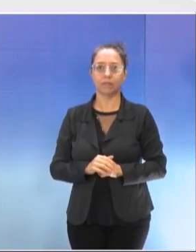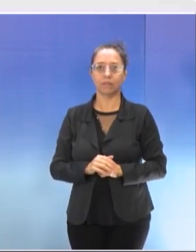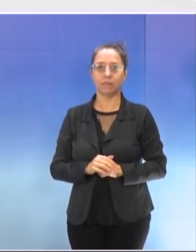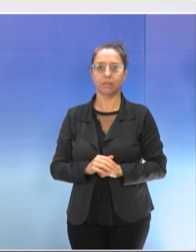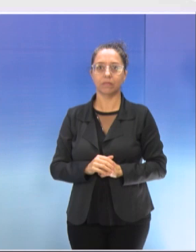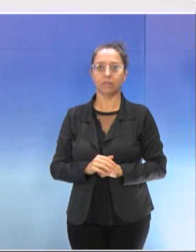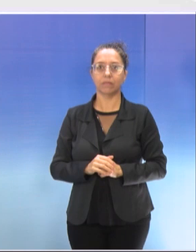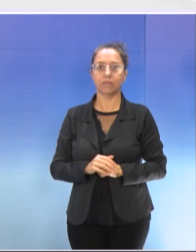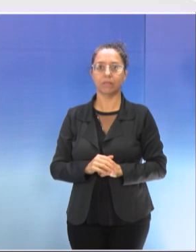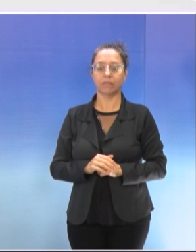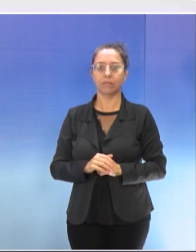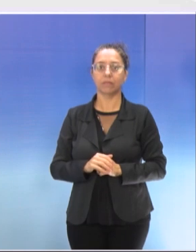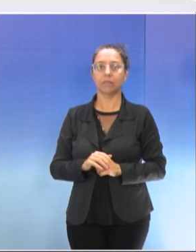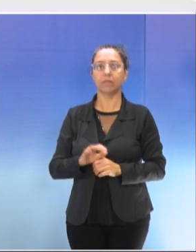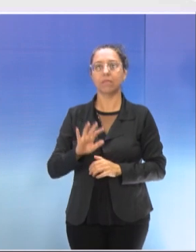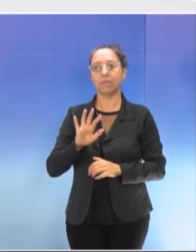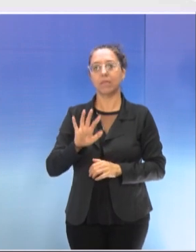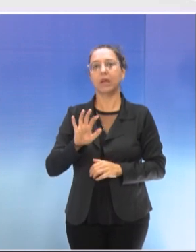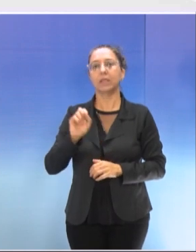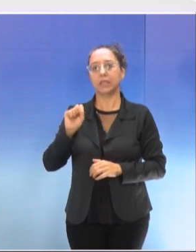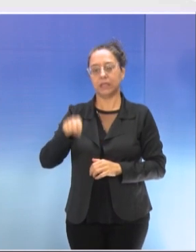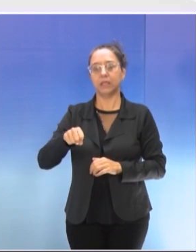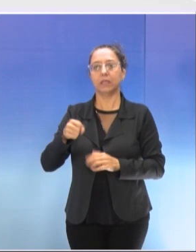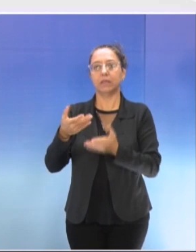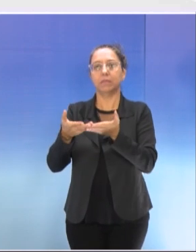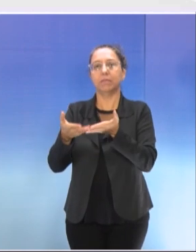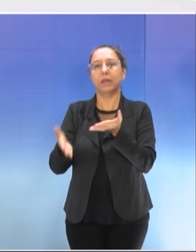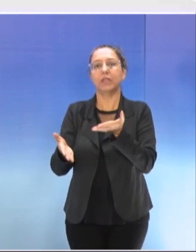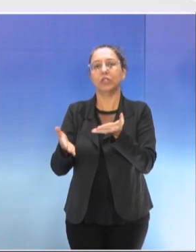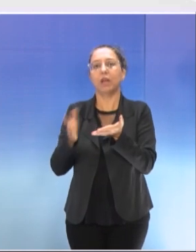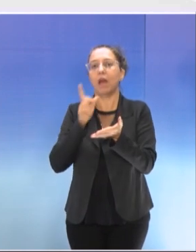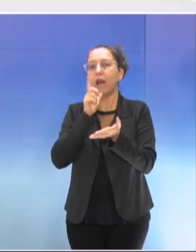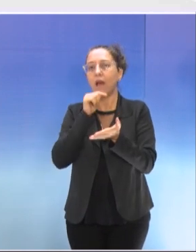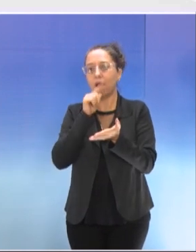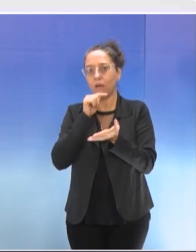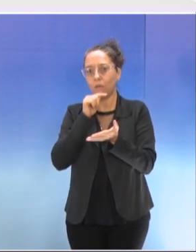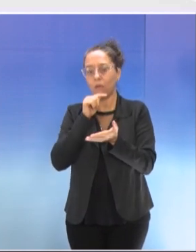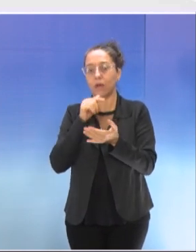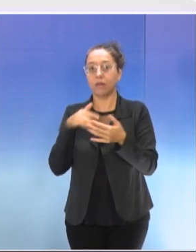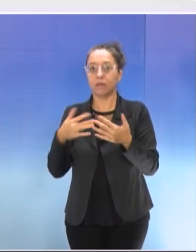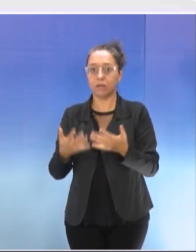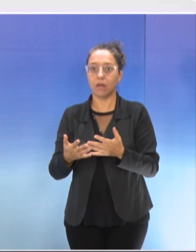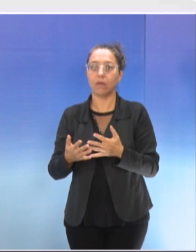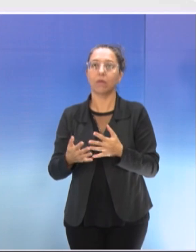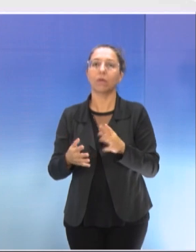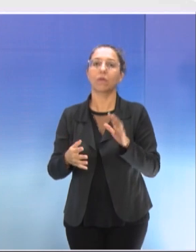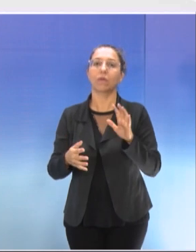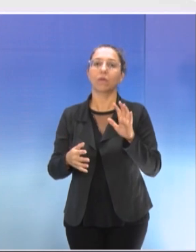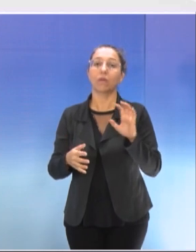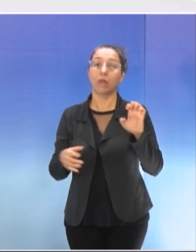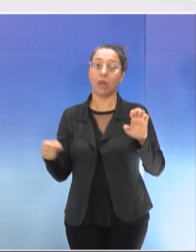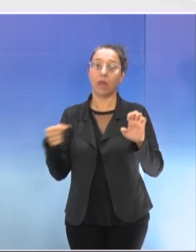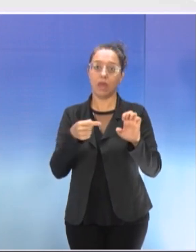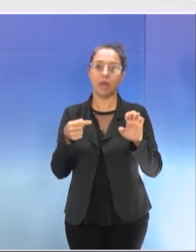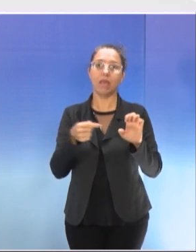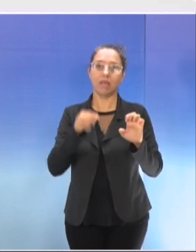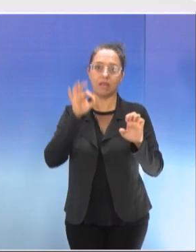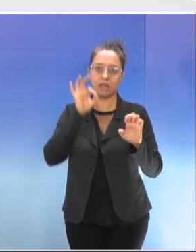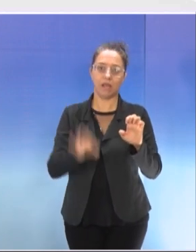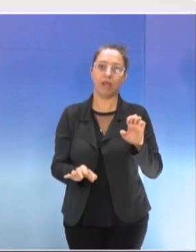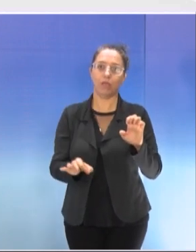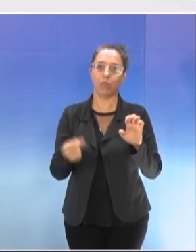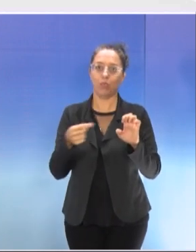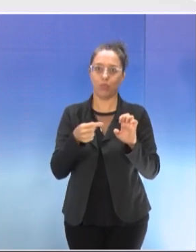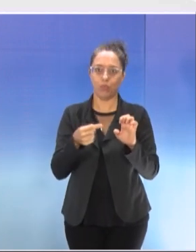a perda de água. Nesse caso aí, a perda de água. Então, o nosso gabarito vai ser a letra E. Por quê?